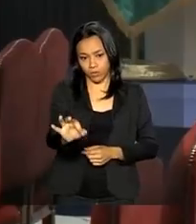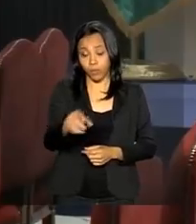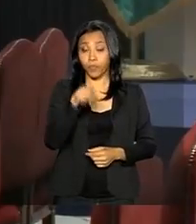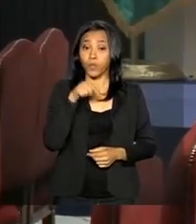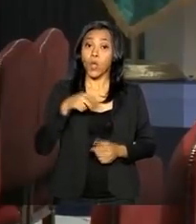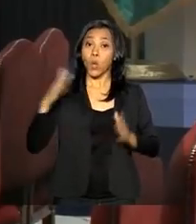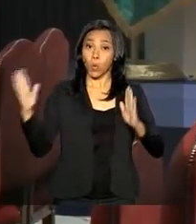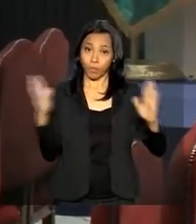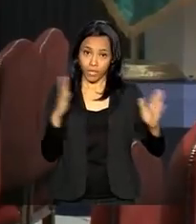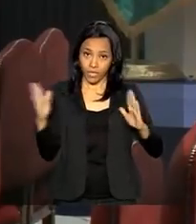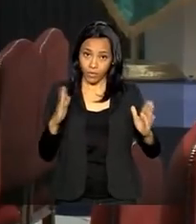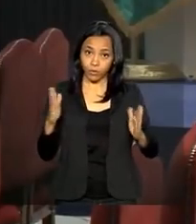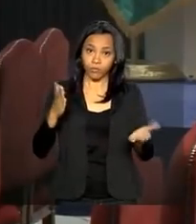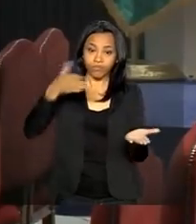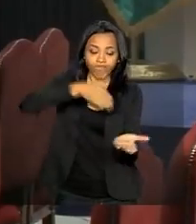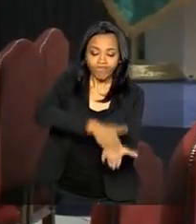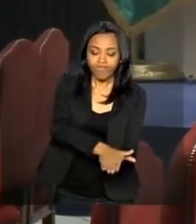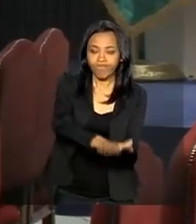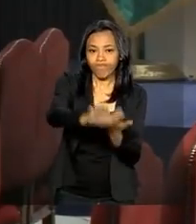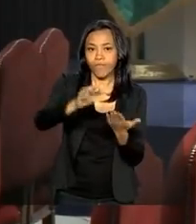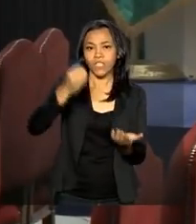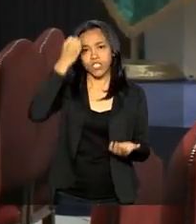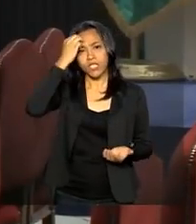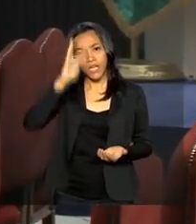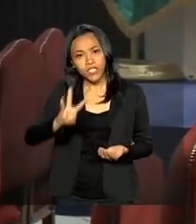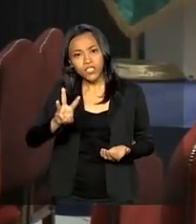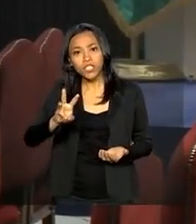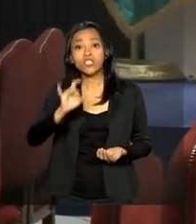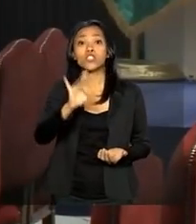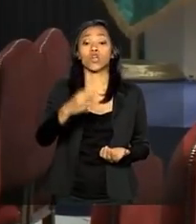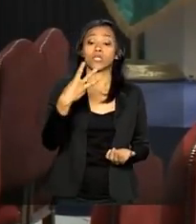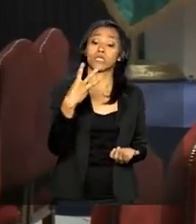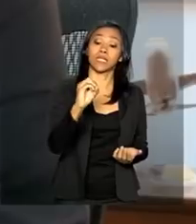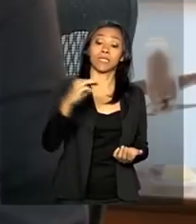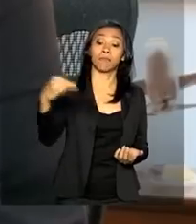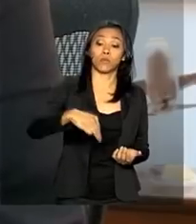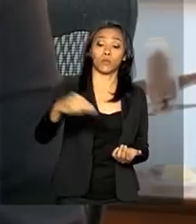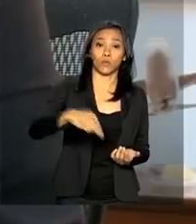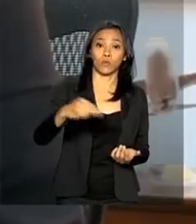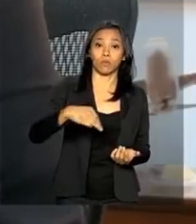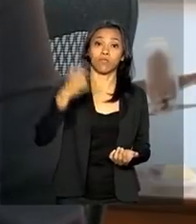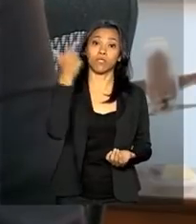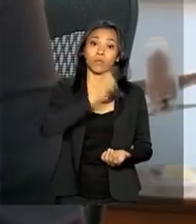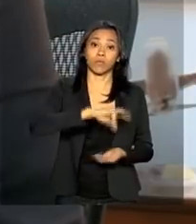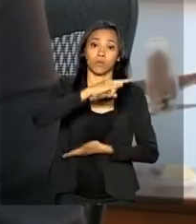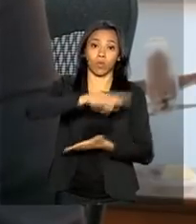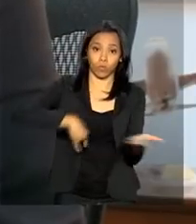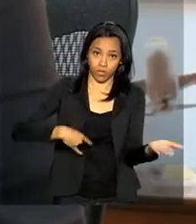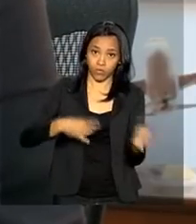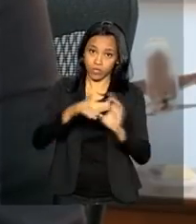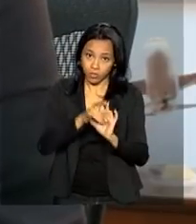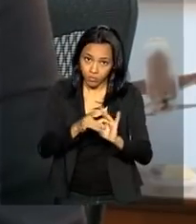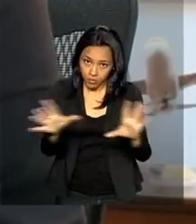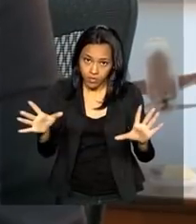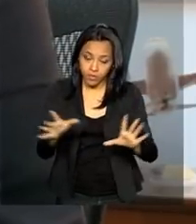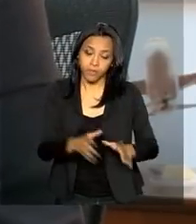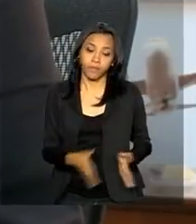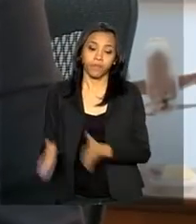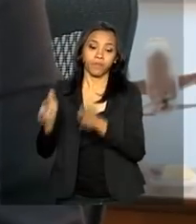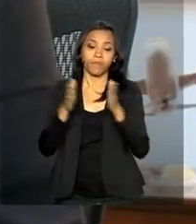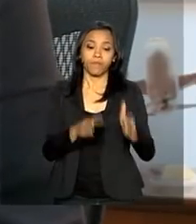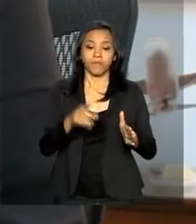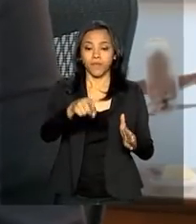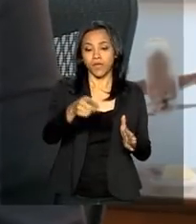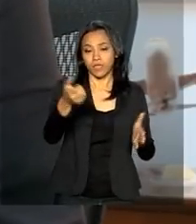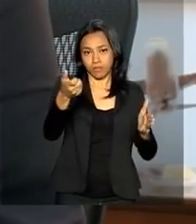o prazo para a emissão do documento cai de 3 dias para 30 minutos é um acordo que também se dirige eh e